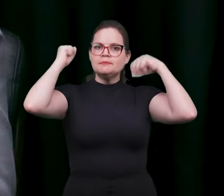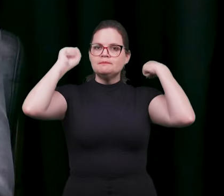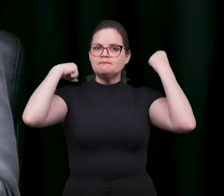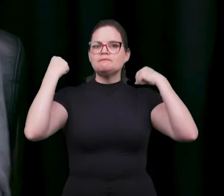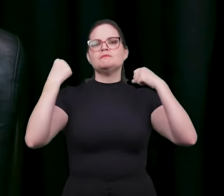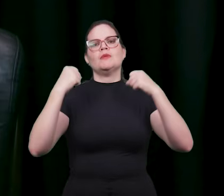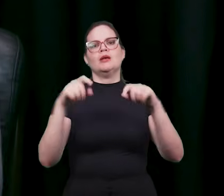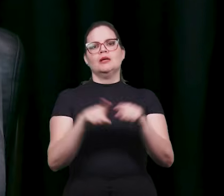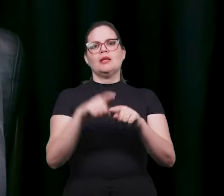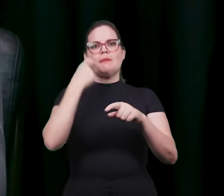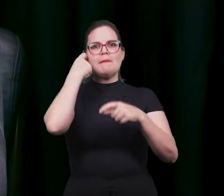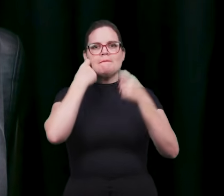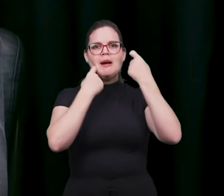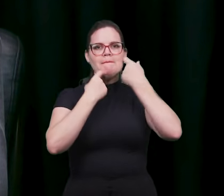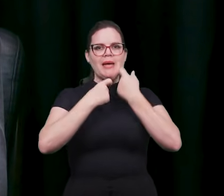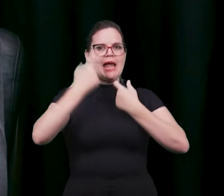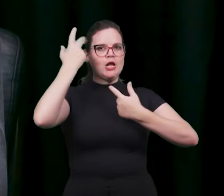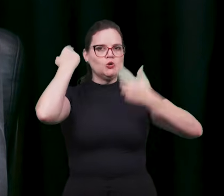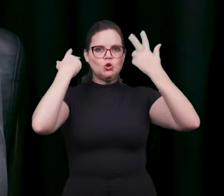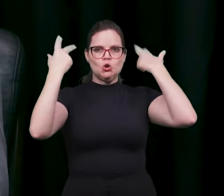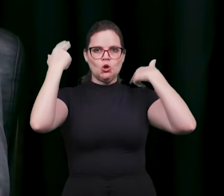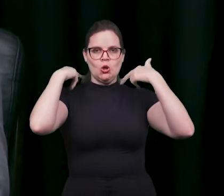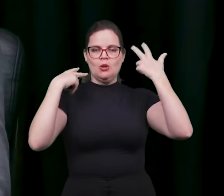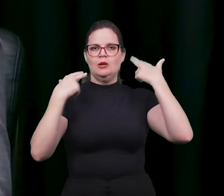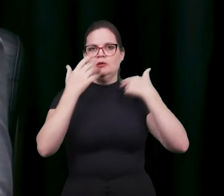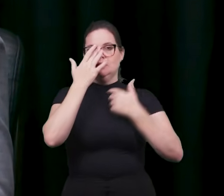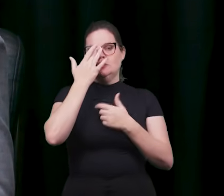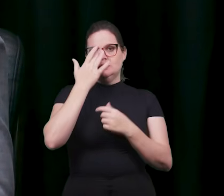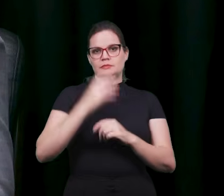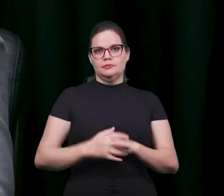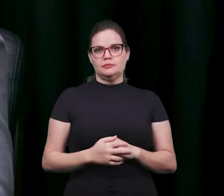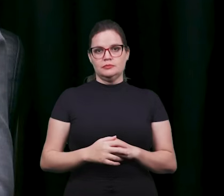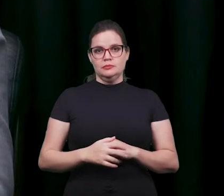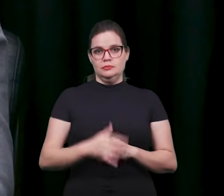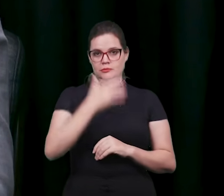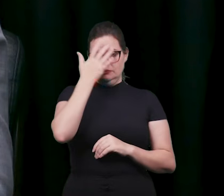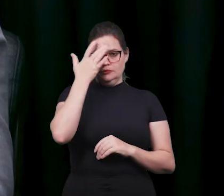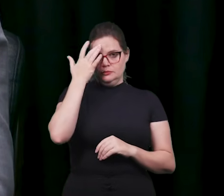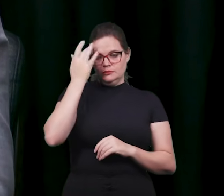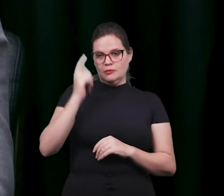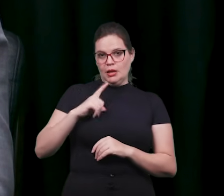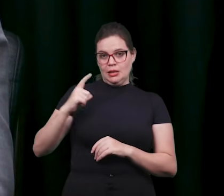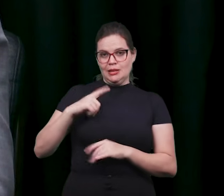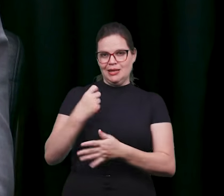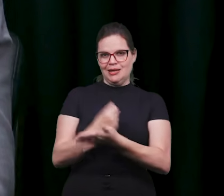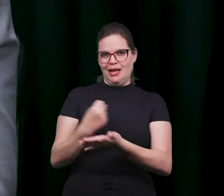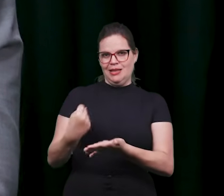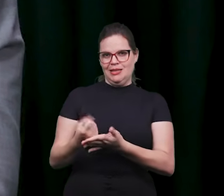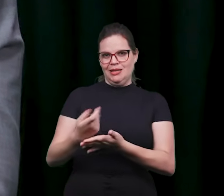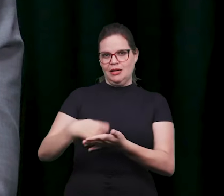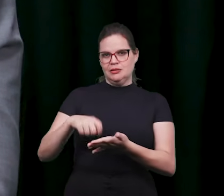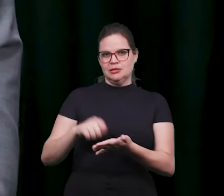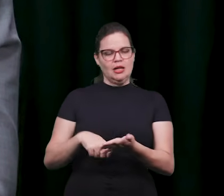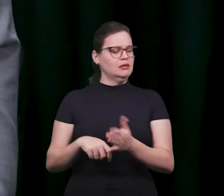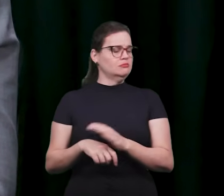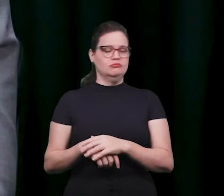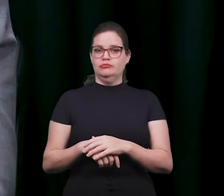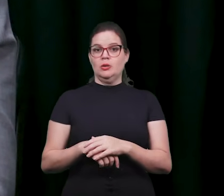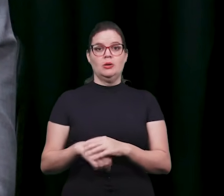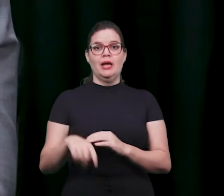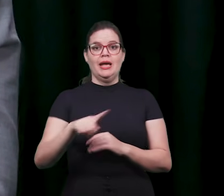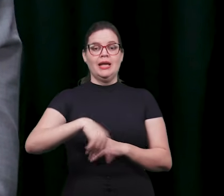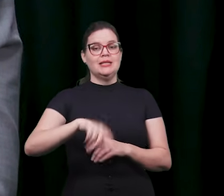barbearias, raramente as pessoas estão com carteira assinada. Elas locam